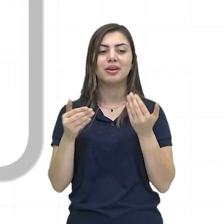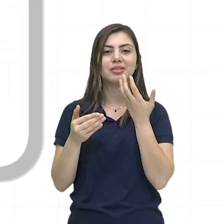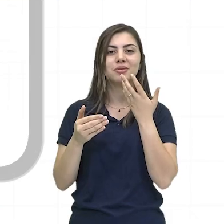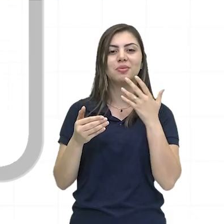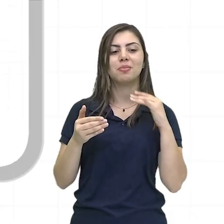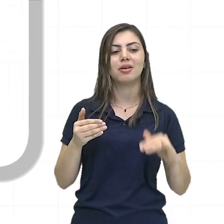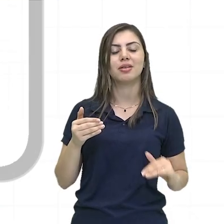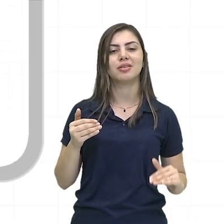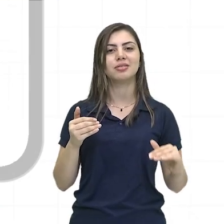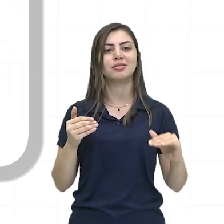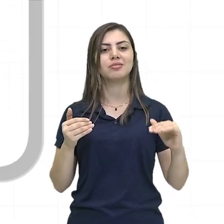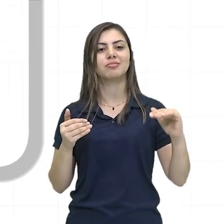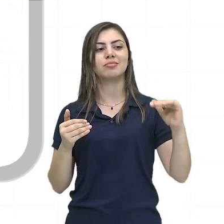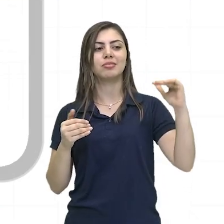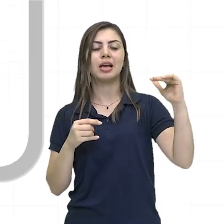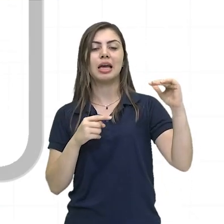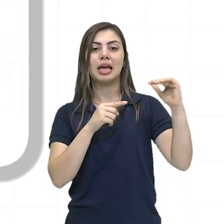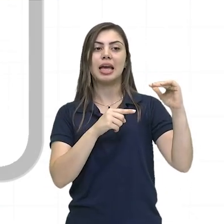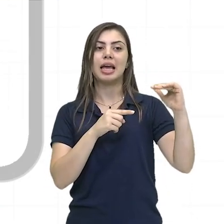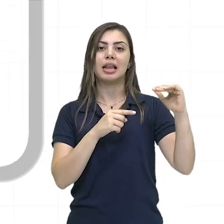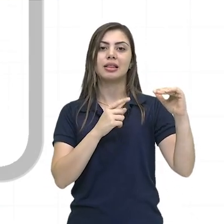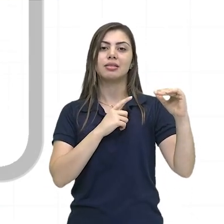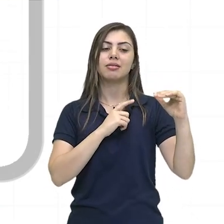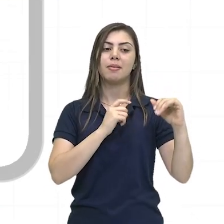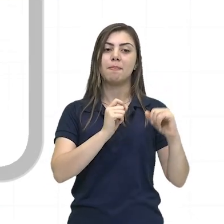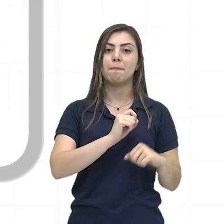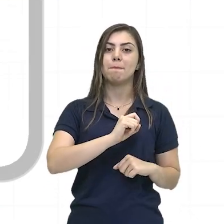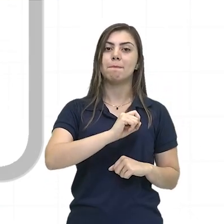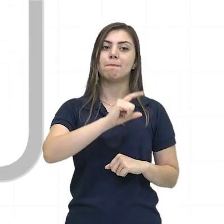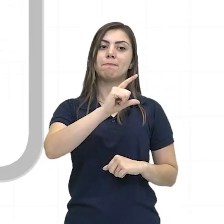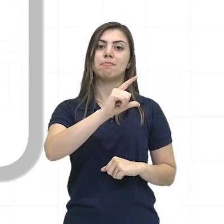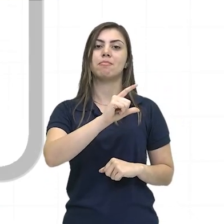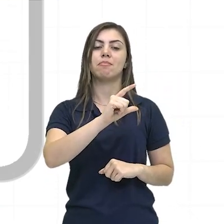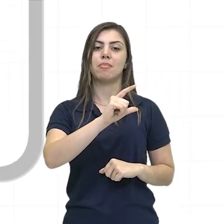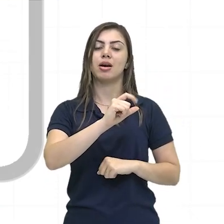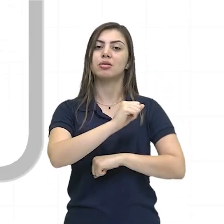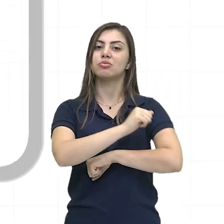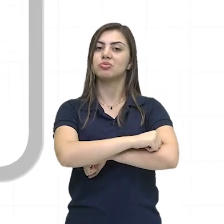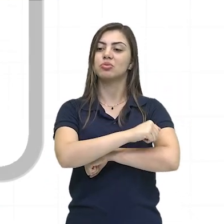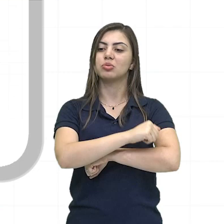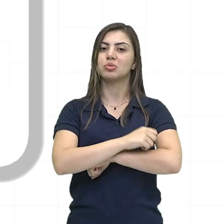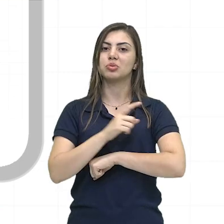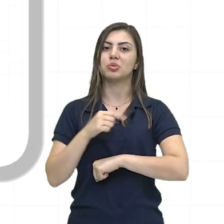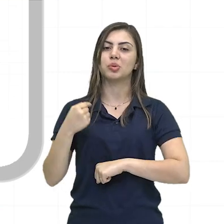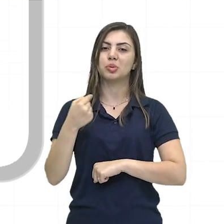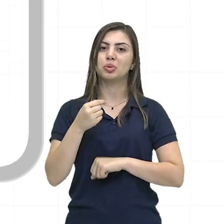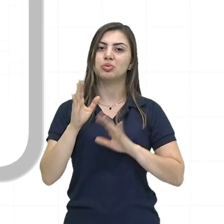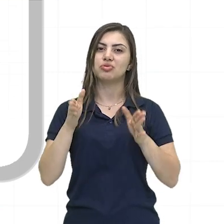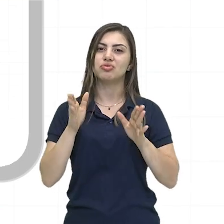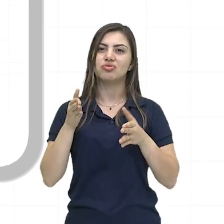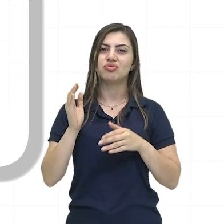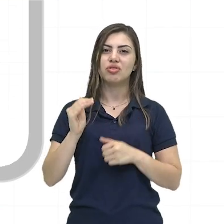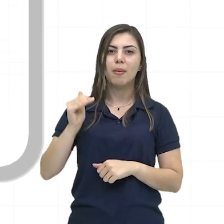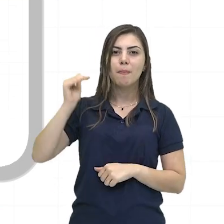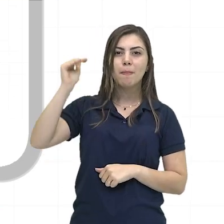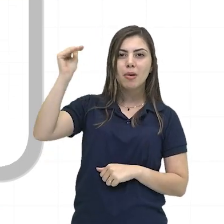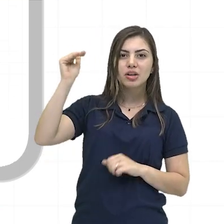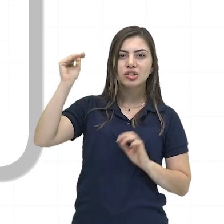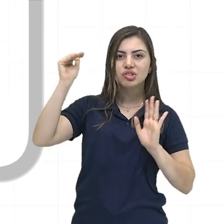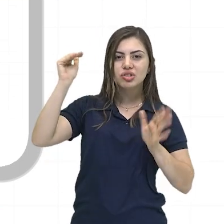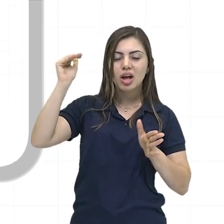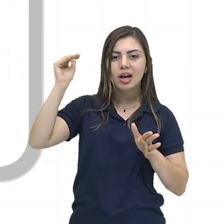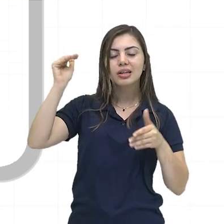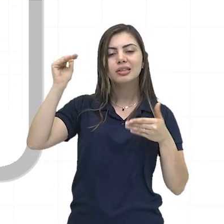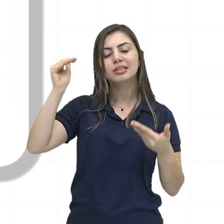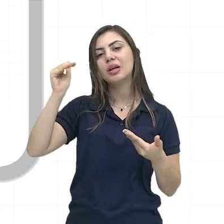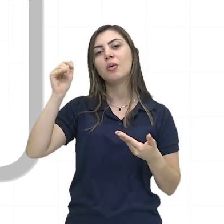que nascemos até chegar à fase adulta, o nosso sistema esquelético está em desenvolvimento. E o que vocês